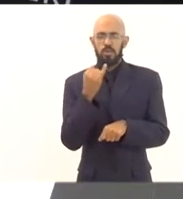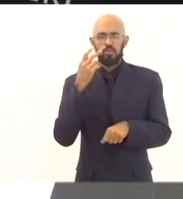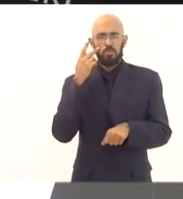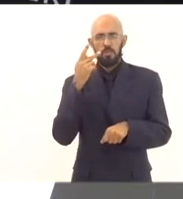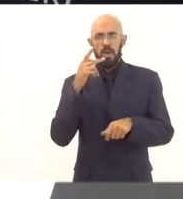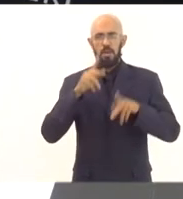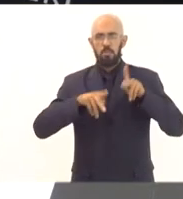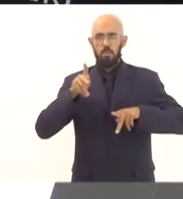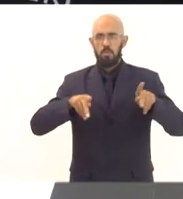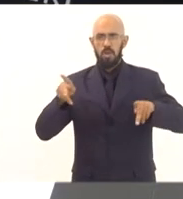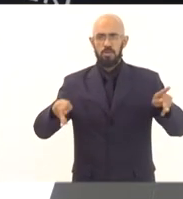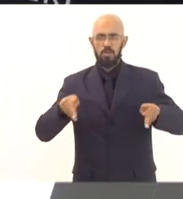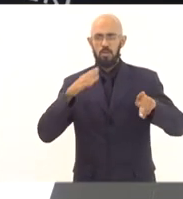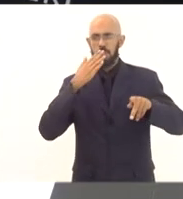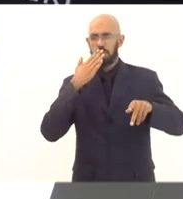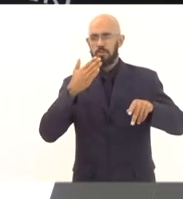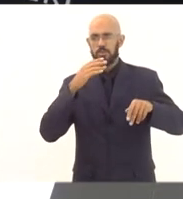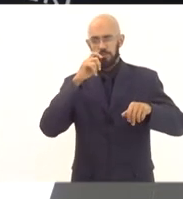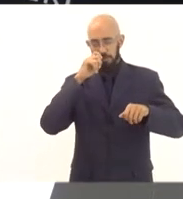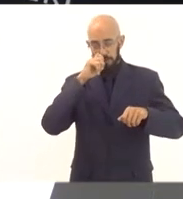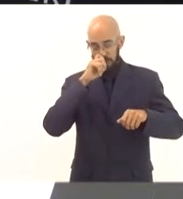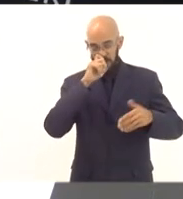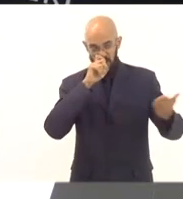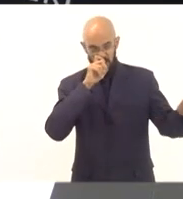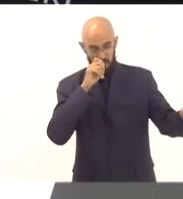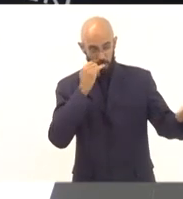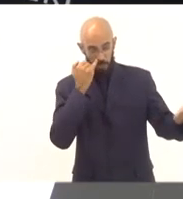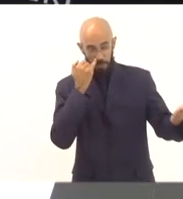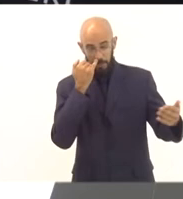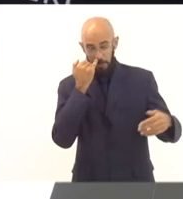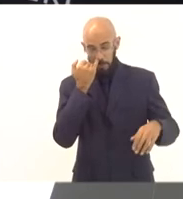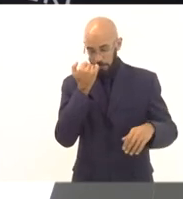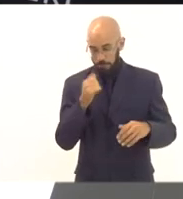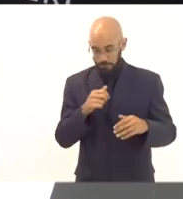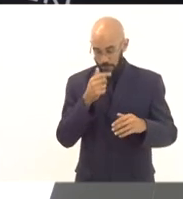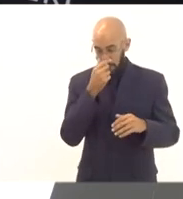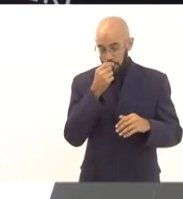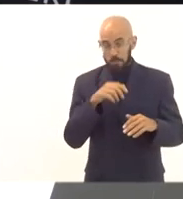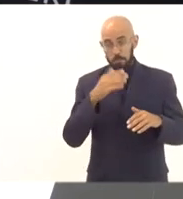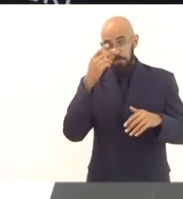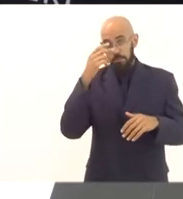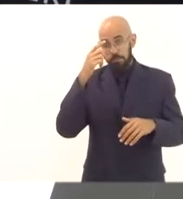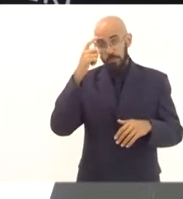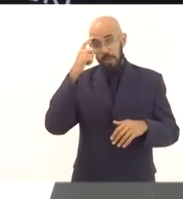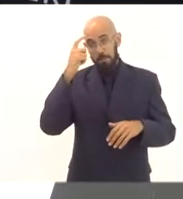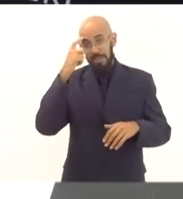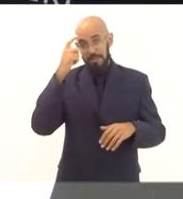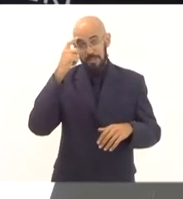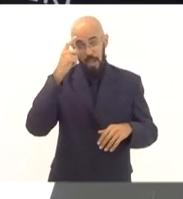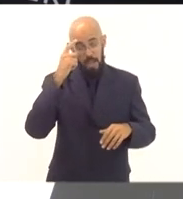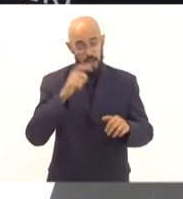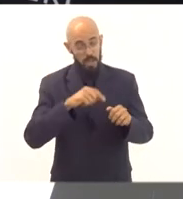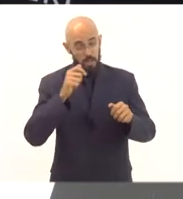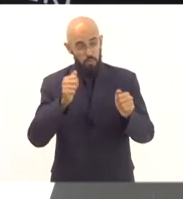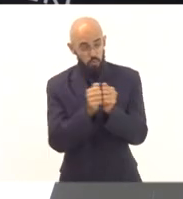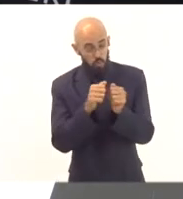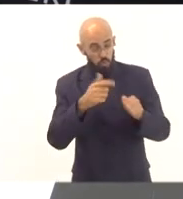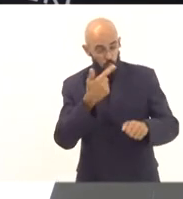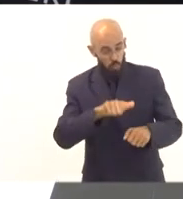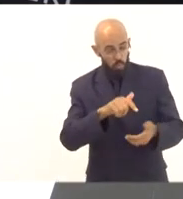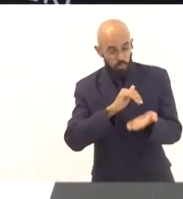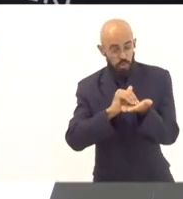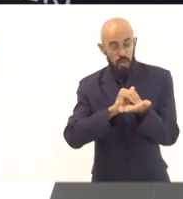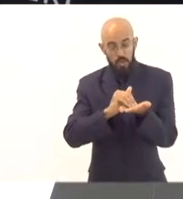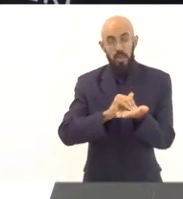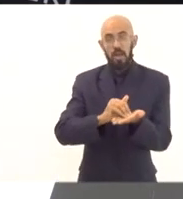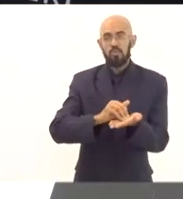população é pedia a senhora que possa de repente pensar é junto com os demais secretários na